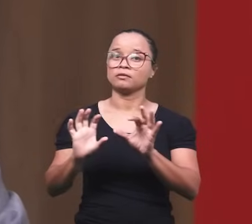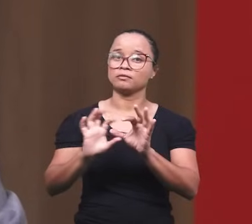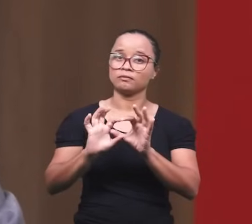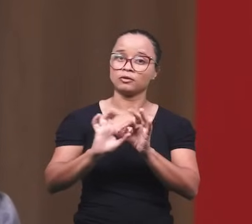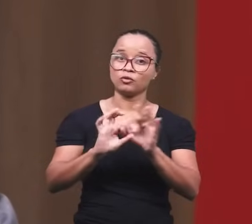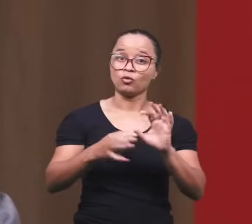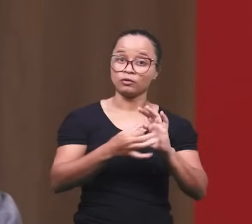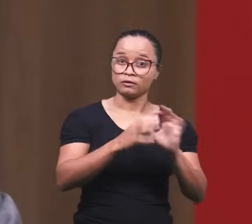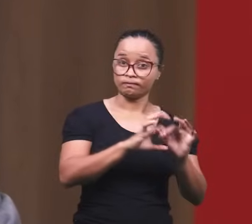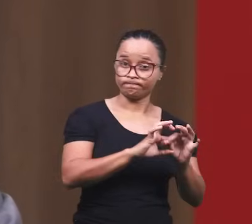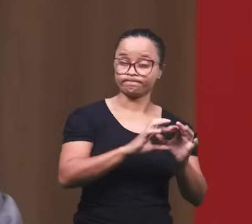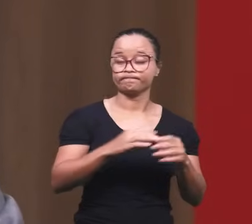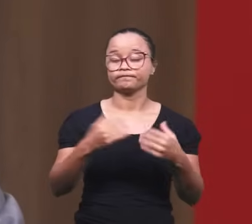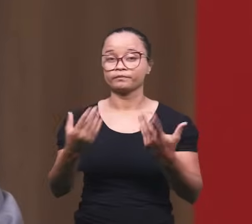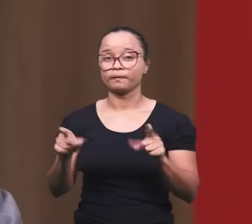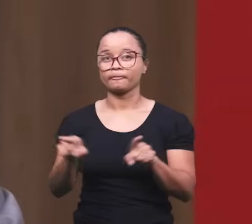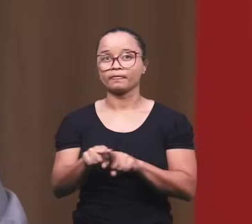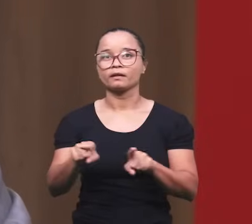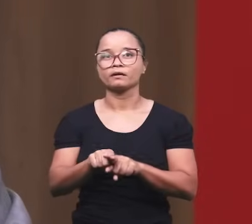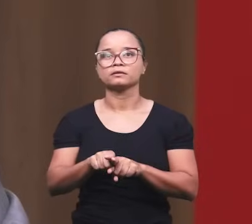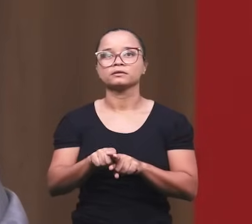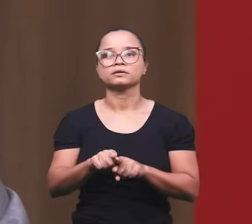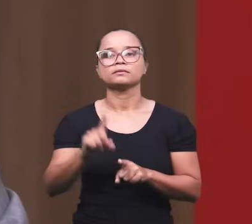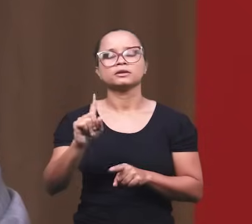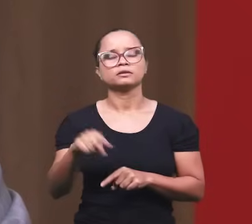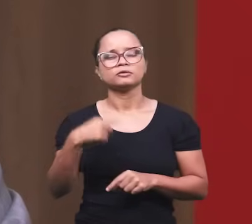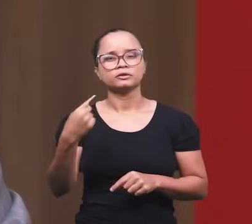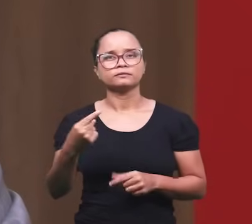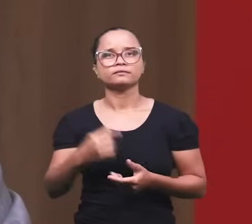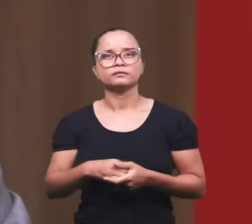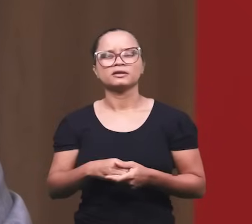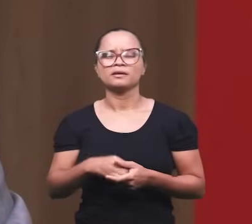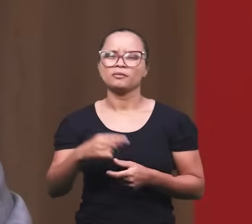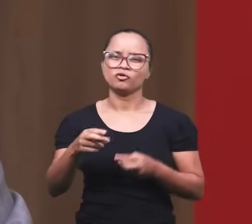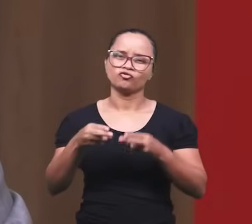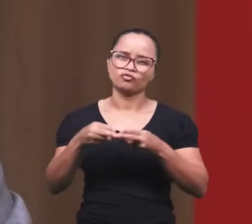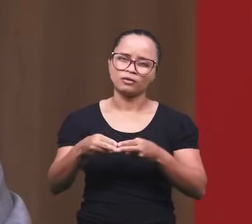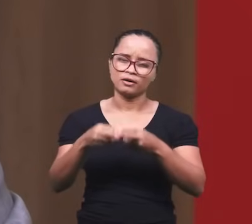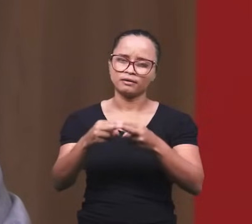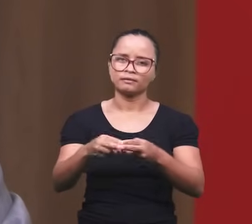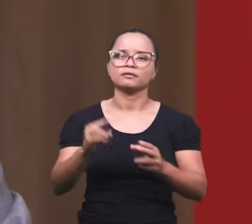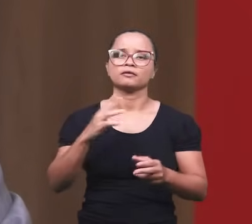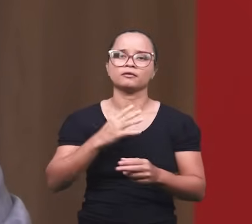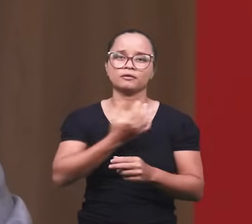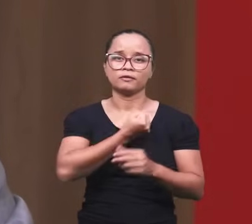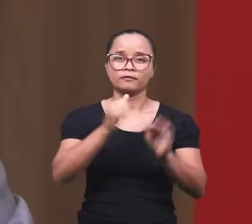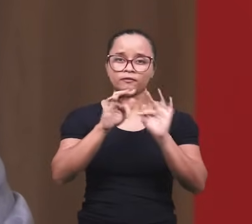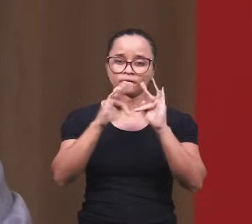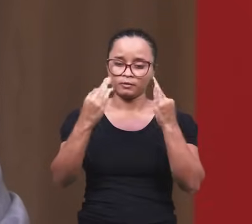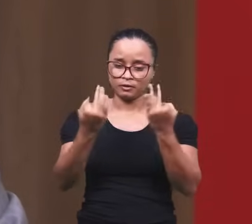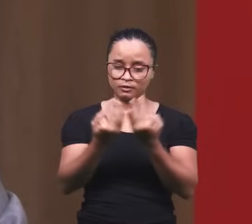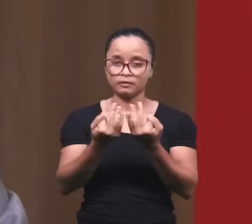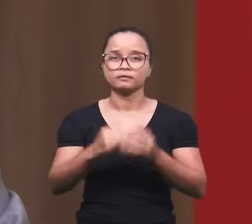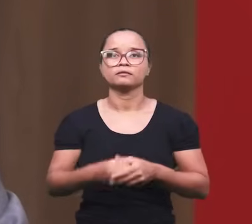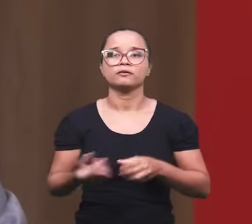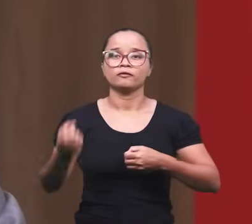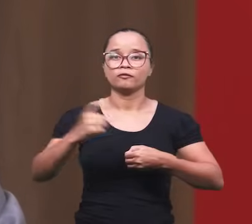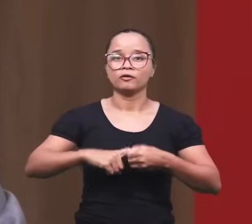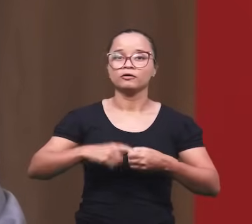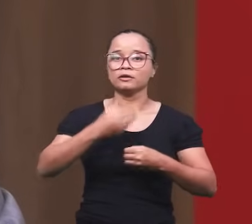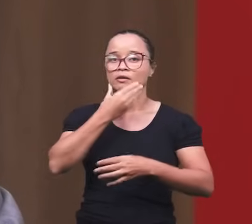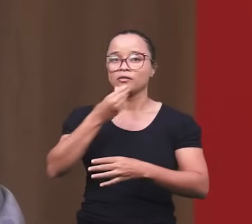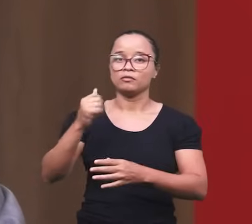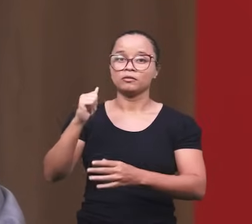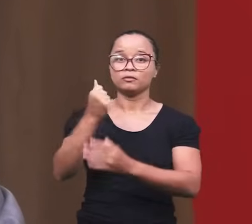eh ainda queria dar um salto eh considerando depois de de Noé a salvação da família